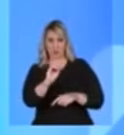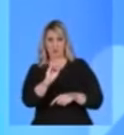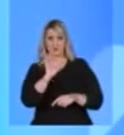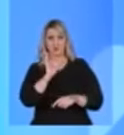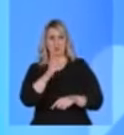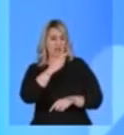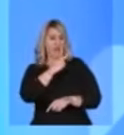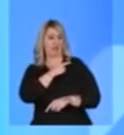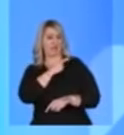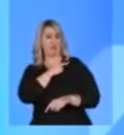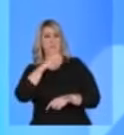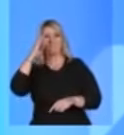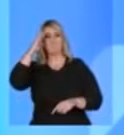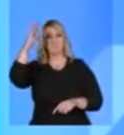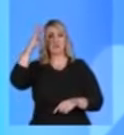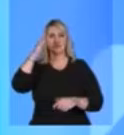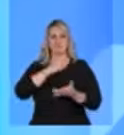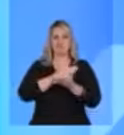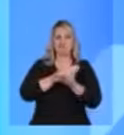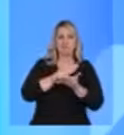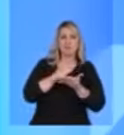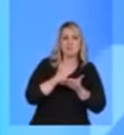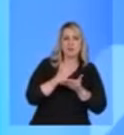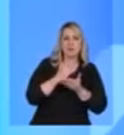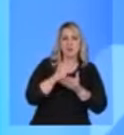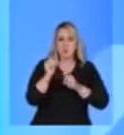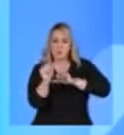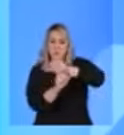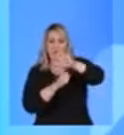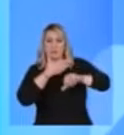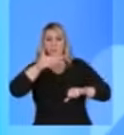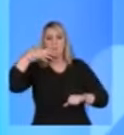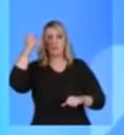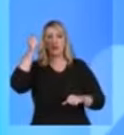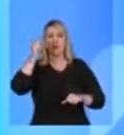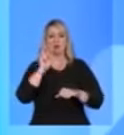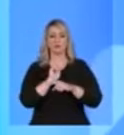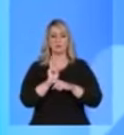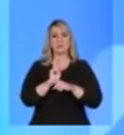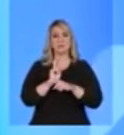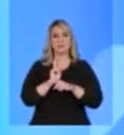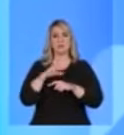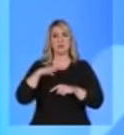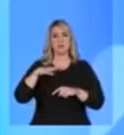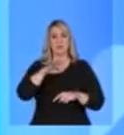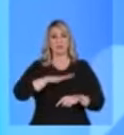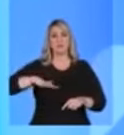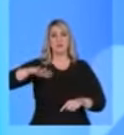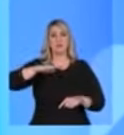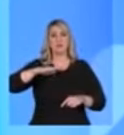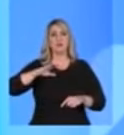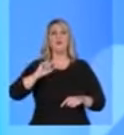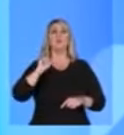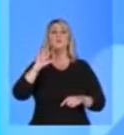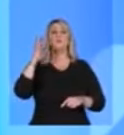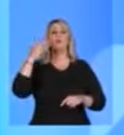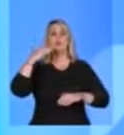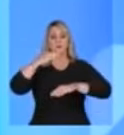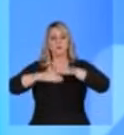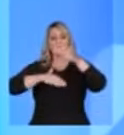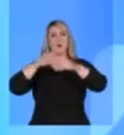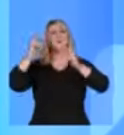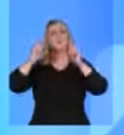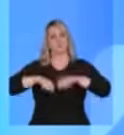o responsável pelas principais iniciativas de mudança de melhoria da gestão da cidade O resultado é um avanço e é